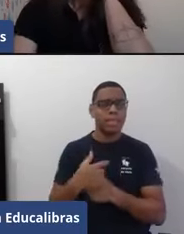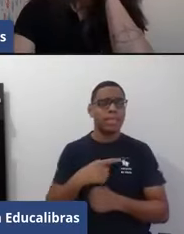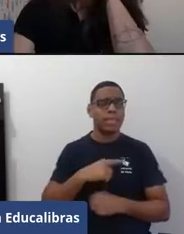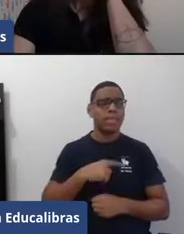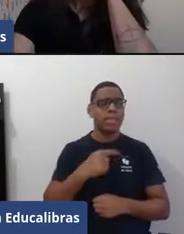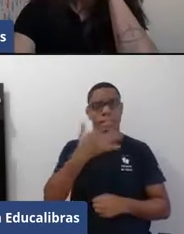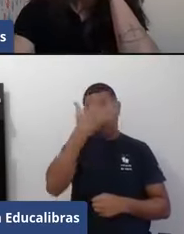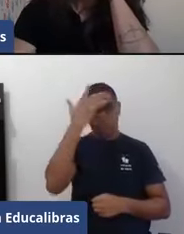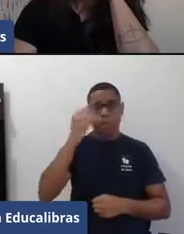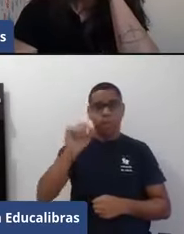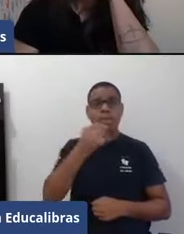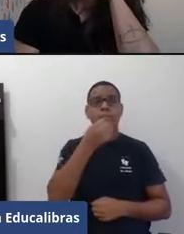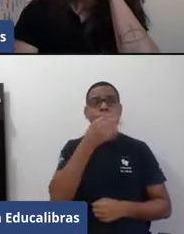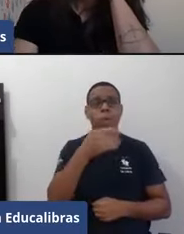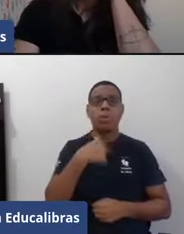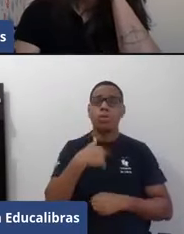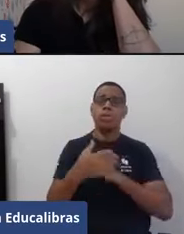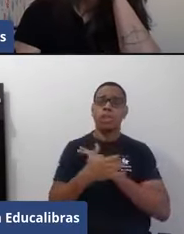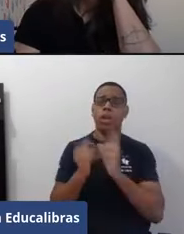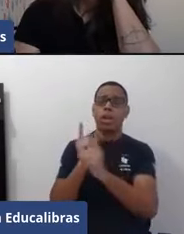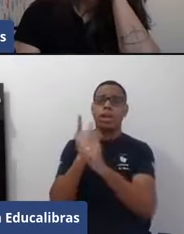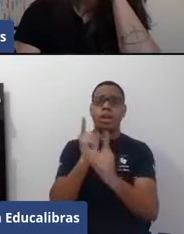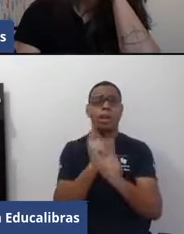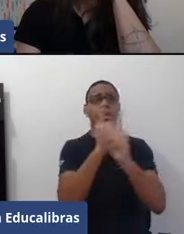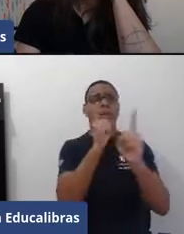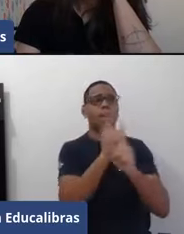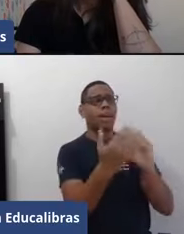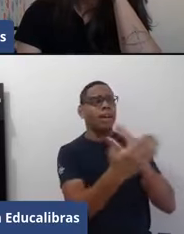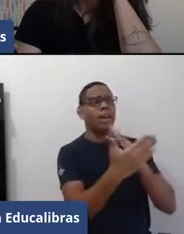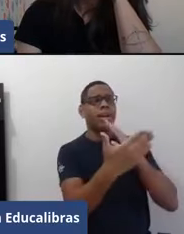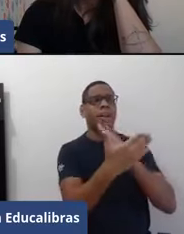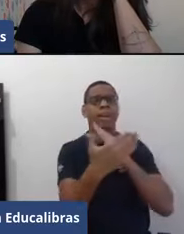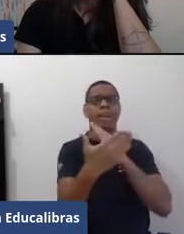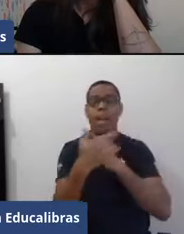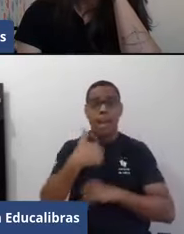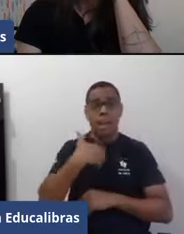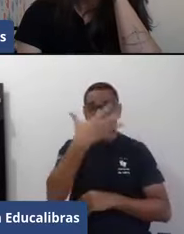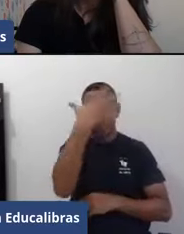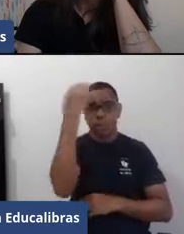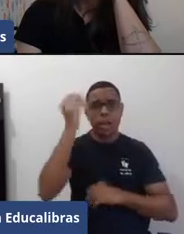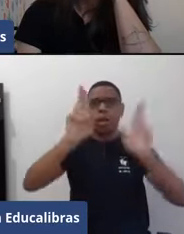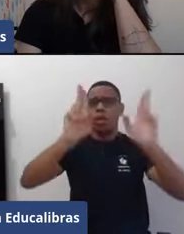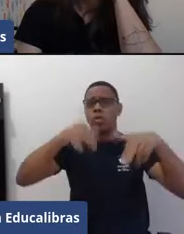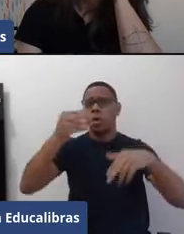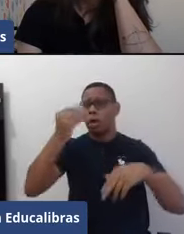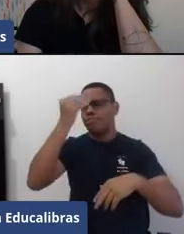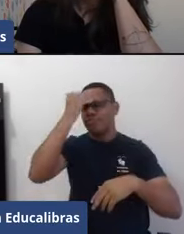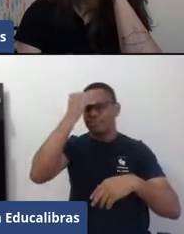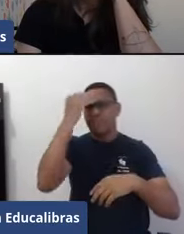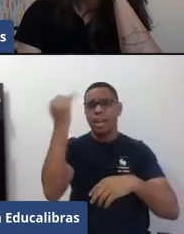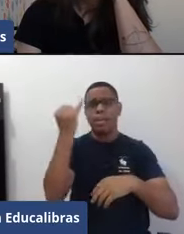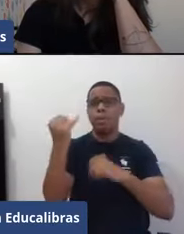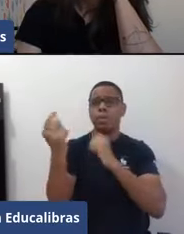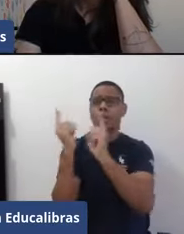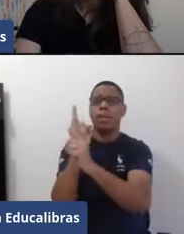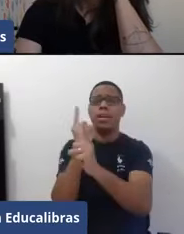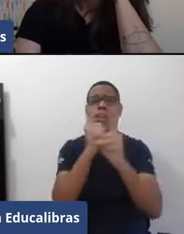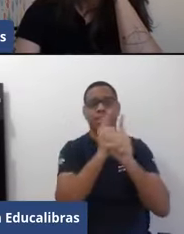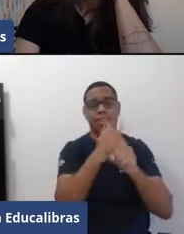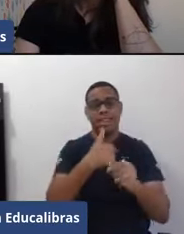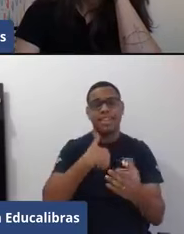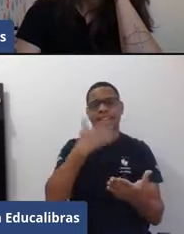boas que cruzaram o meu caminho e me ajudaram muito, então eu não vou esquecer nunca, porque foi muito importante na minha vida. Eu acredito